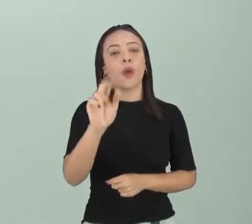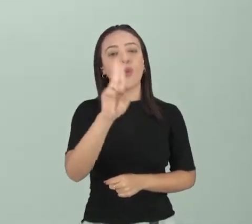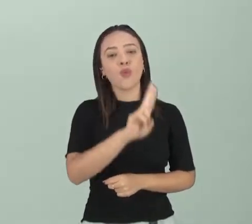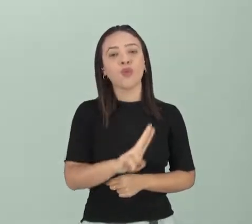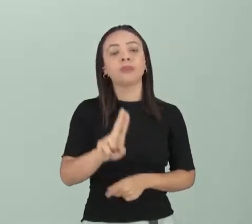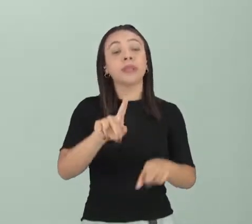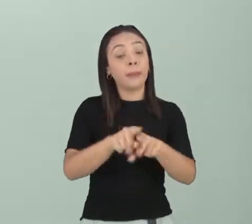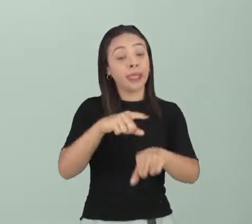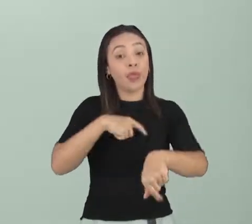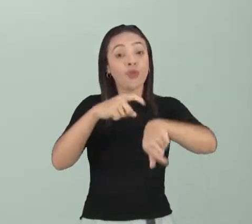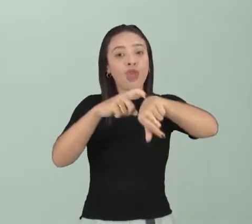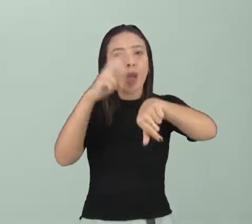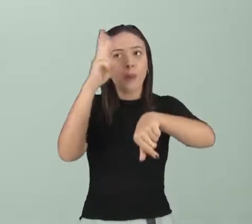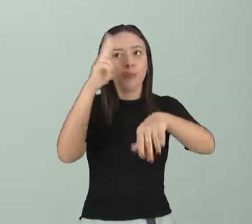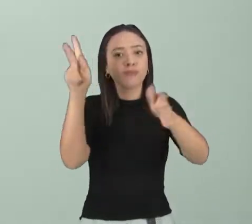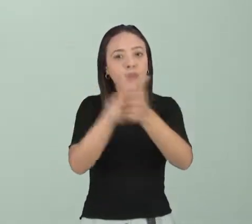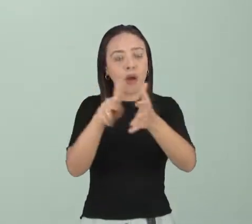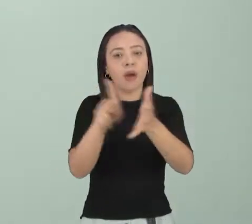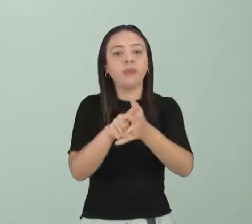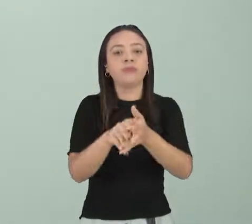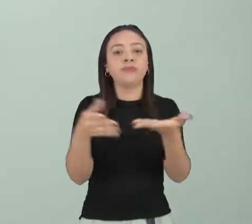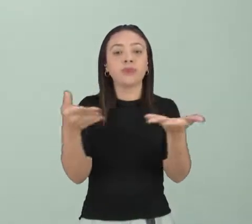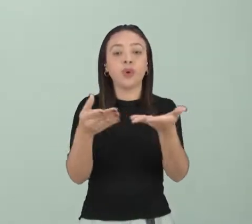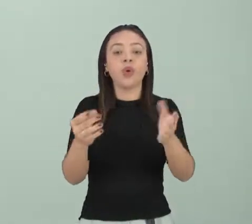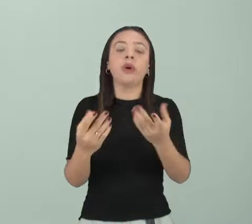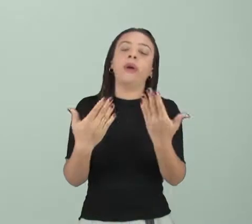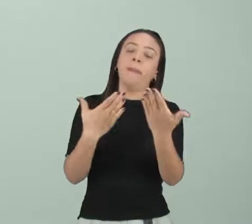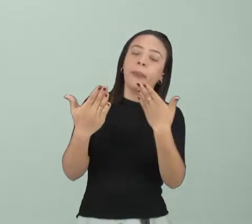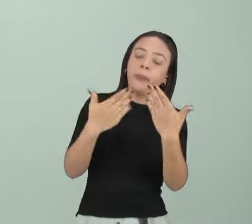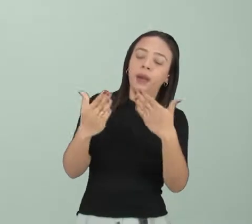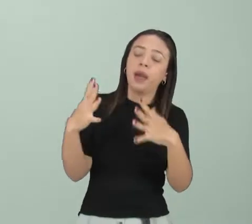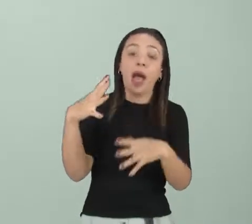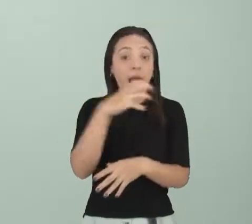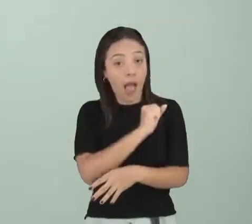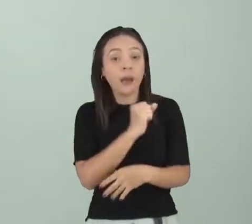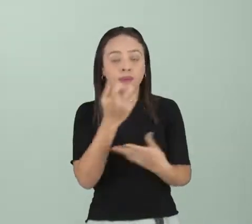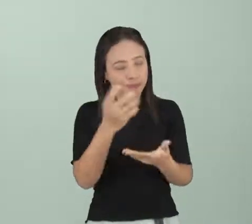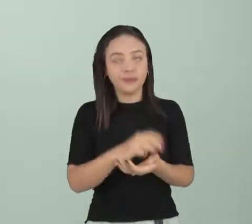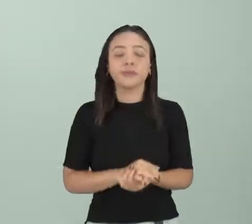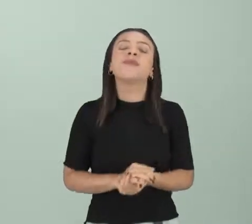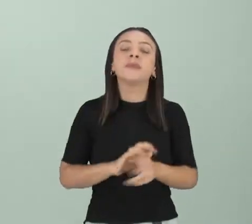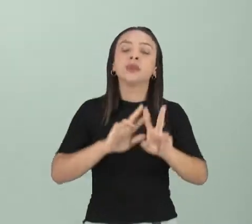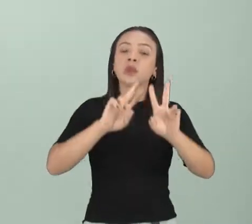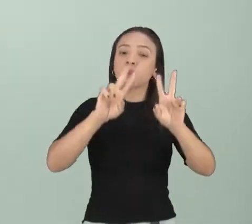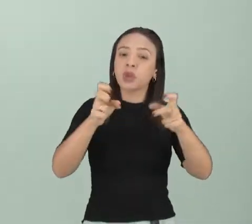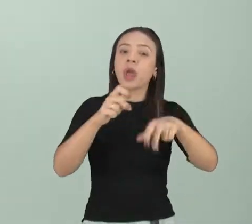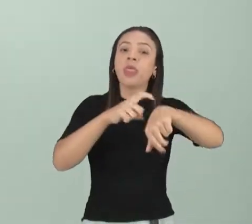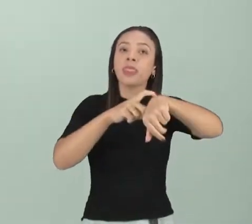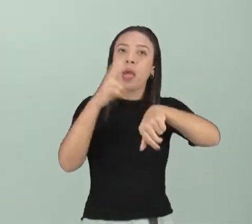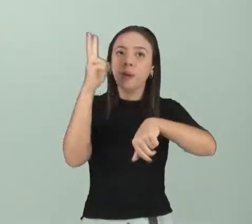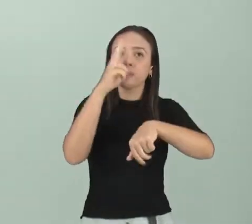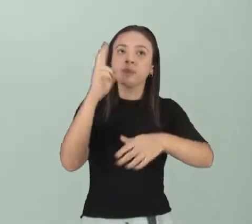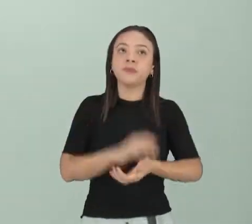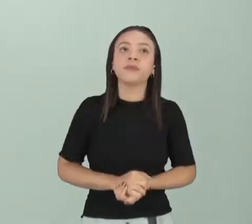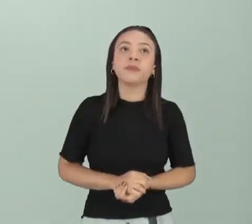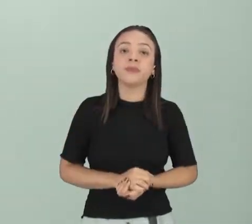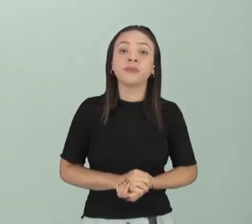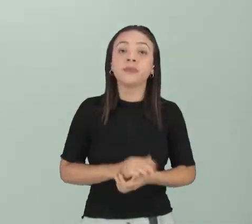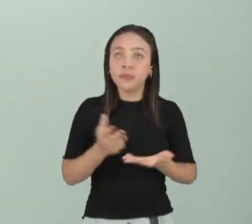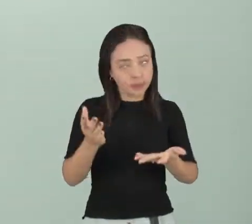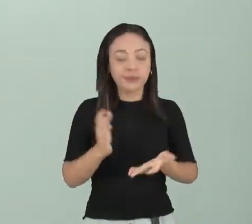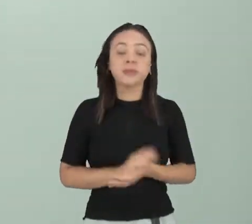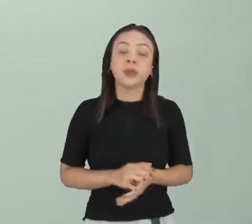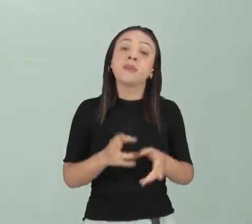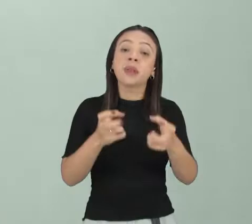nós temos o tempo histórico né então hoje nós vamos fazer uma rápida ah não aí acerca desse tempo histórico que